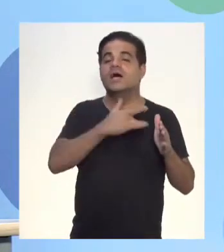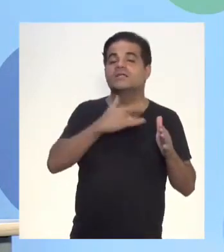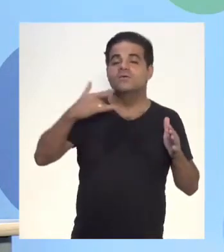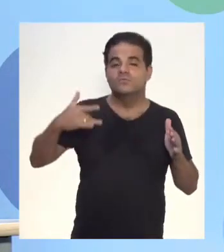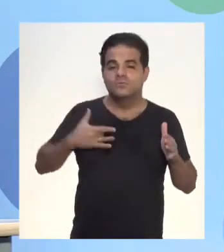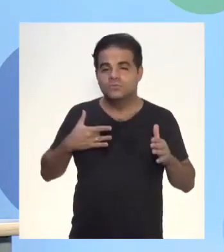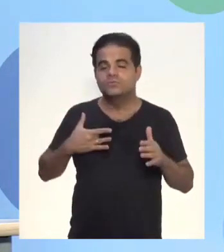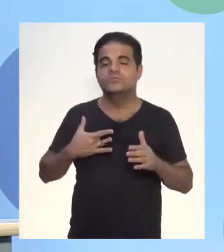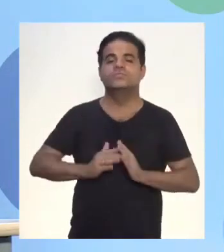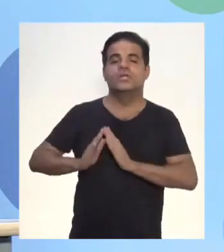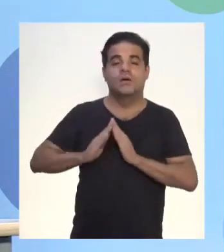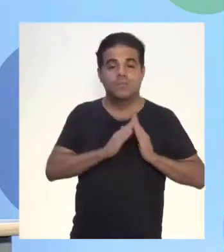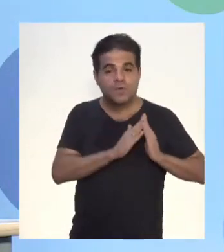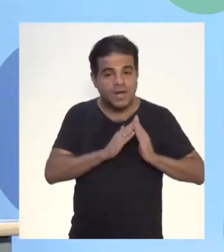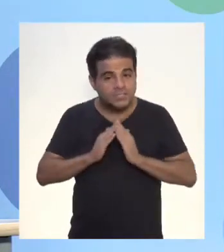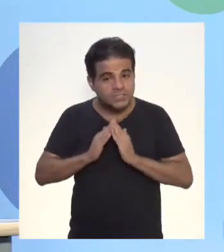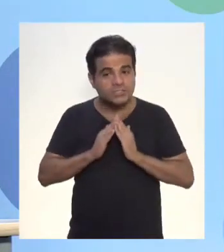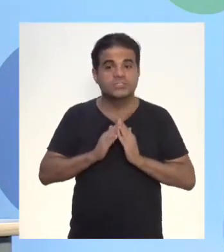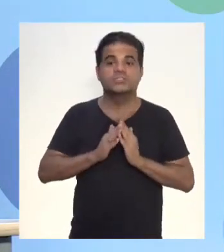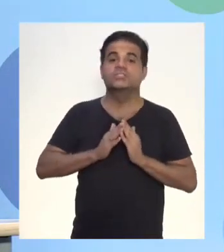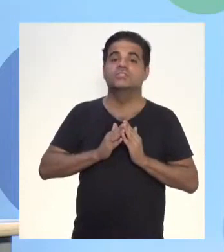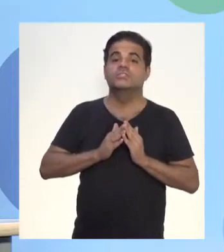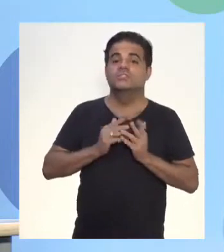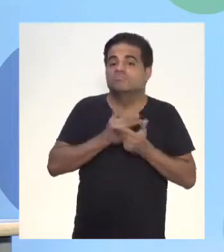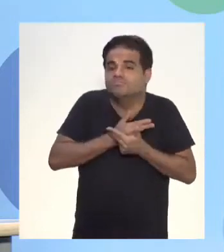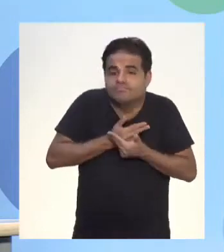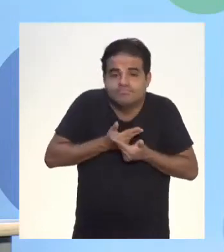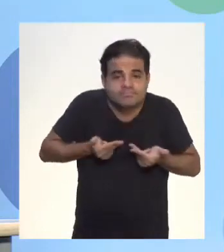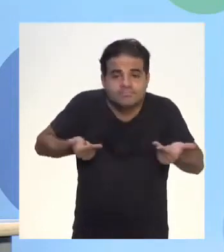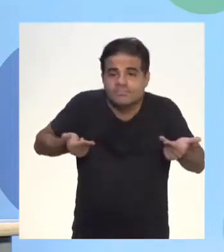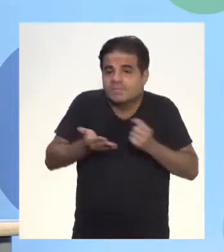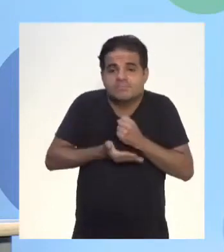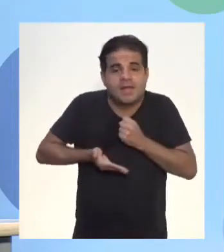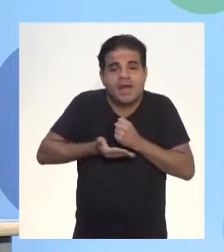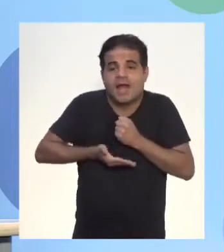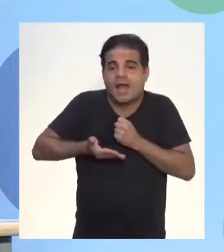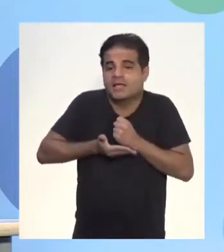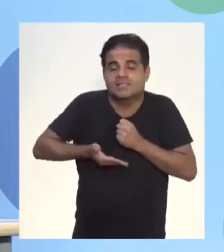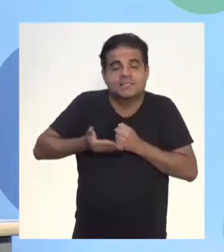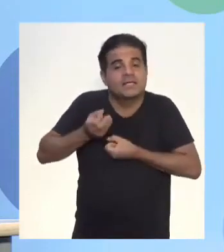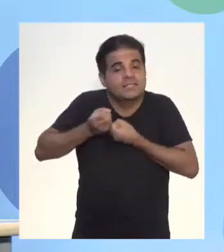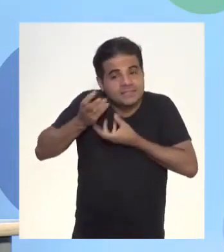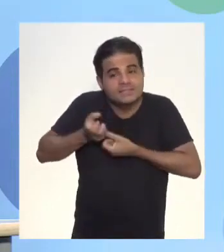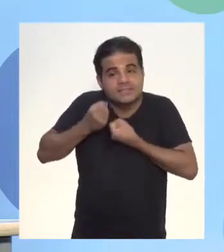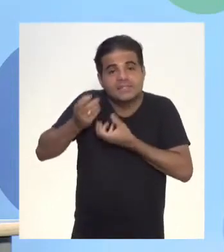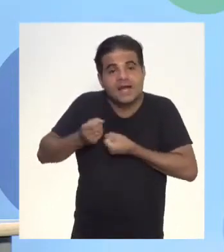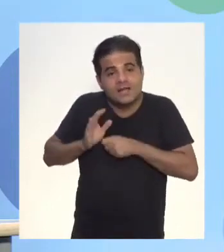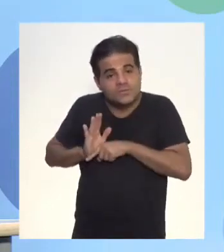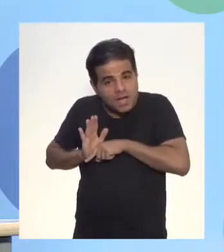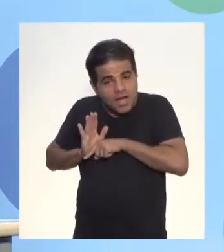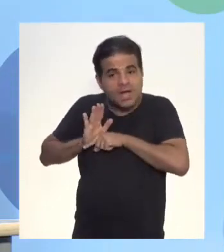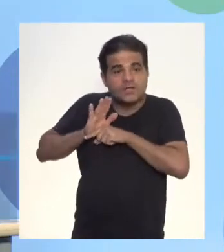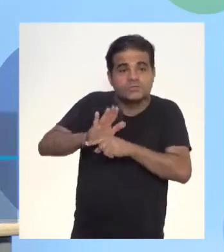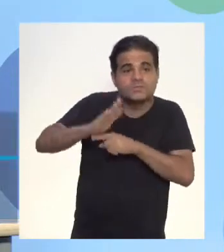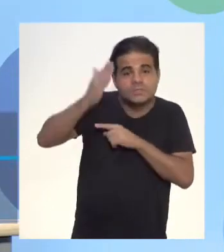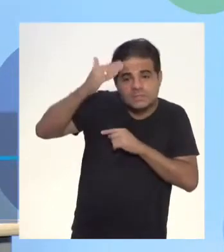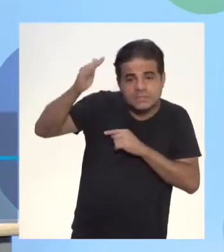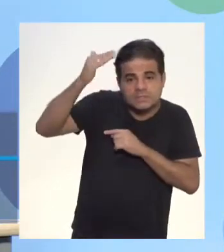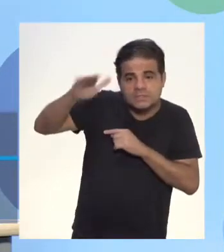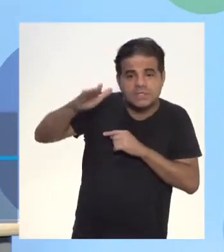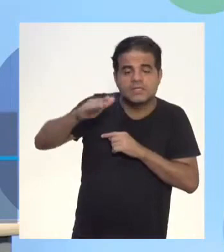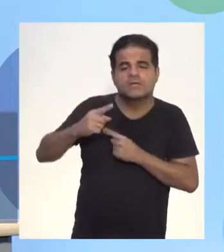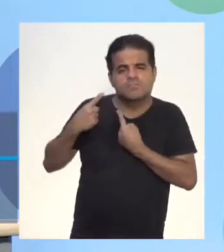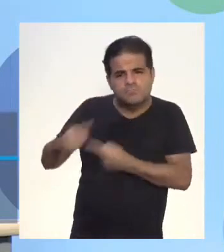saúde, à moradia, ao saneamento básico. E esses dados nos ajudam a entender que,